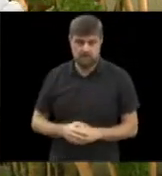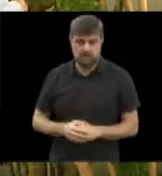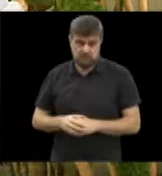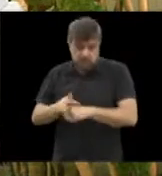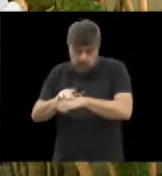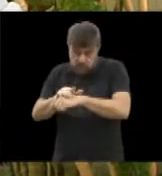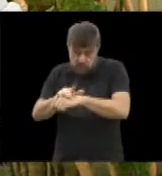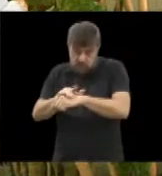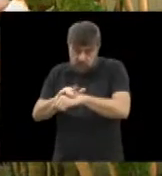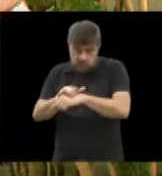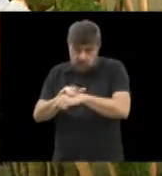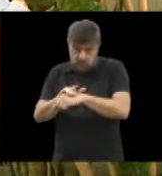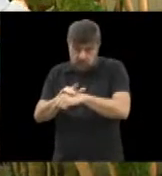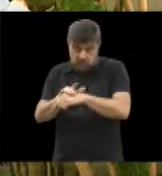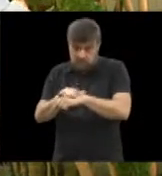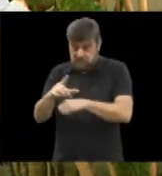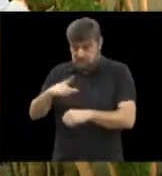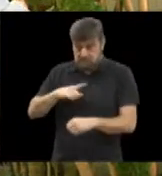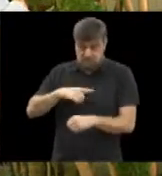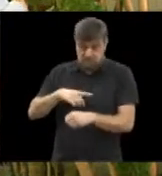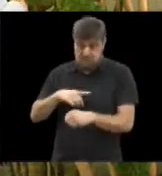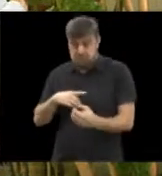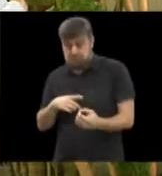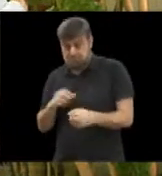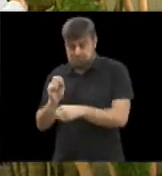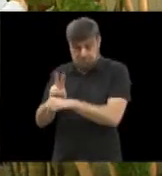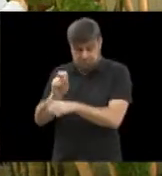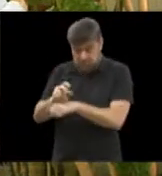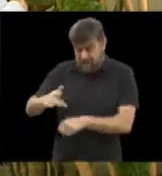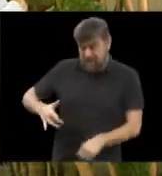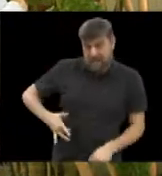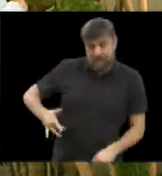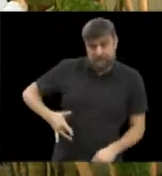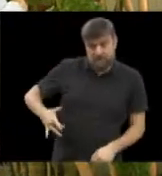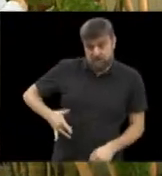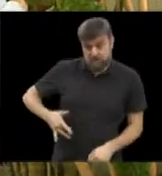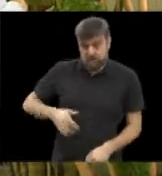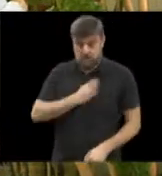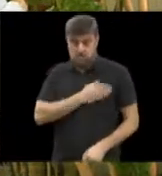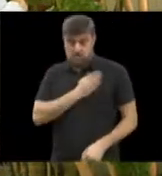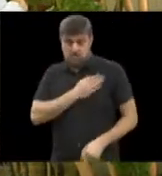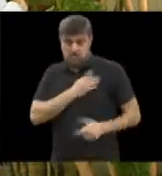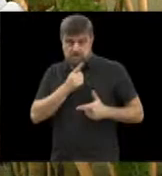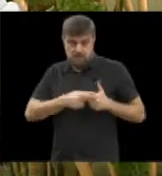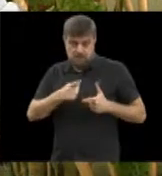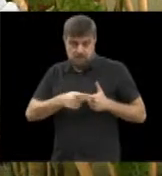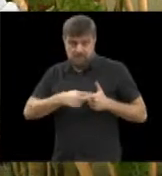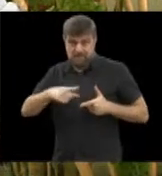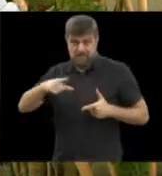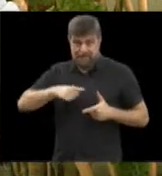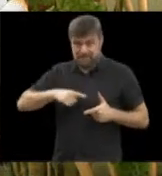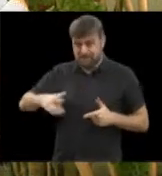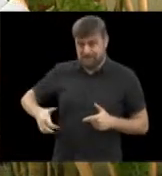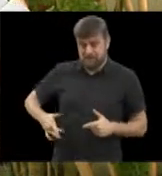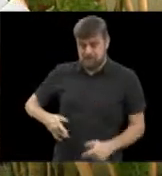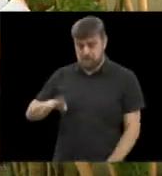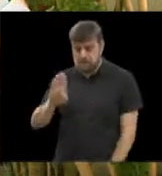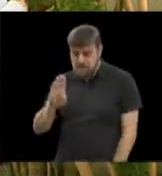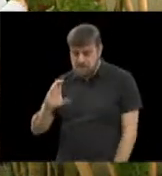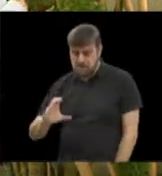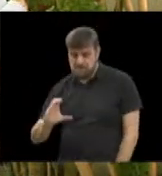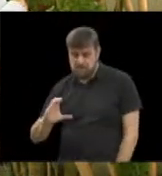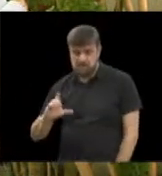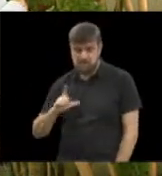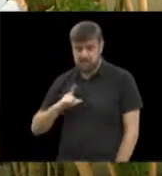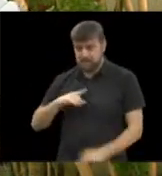uma doença, uma sífilis, por exemplo, tem hepatite, tem chagas, tem hepatite B, hepatite C,